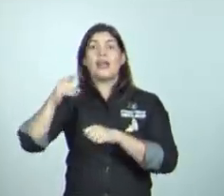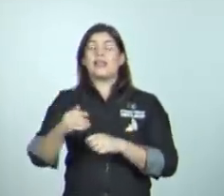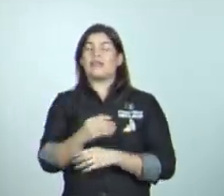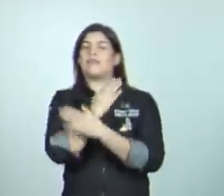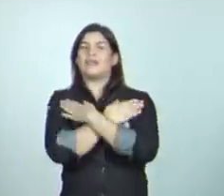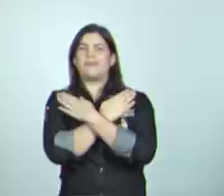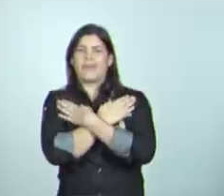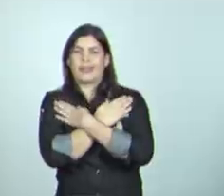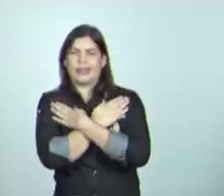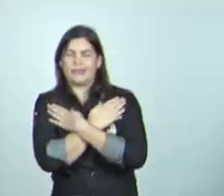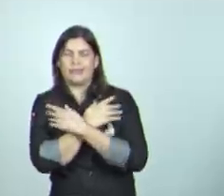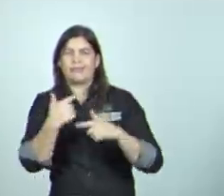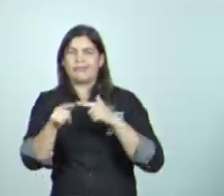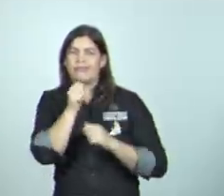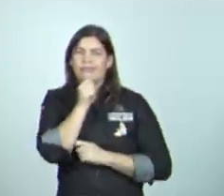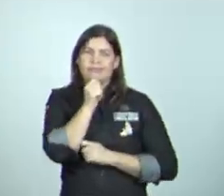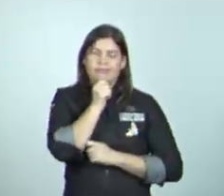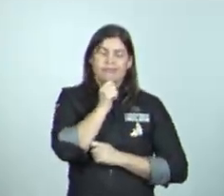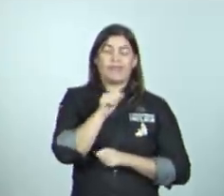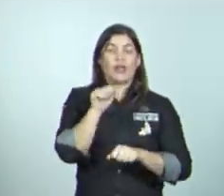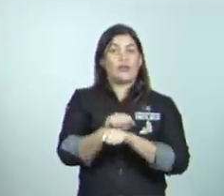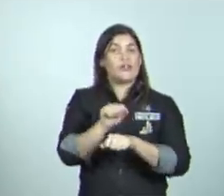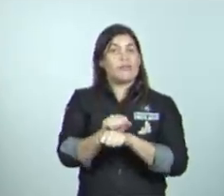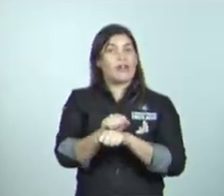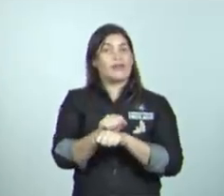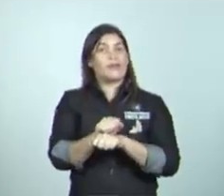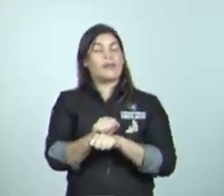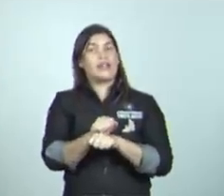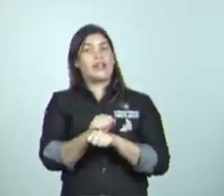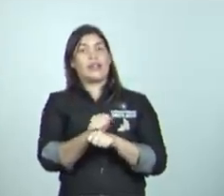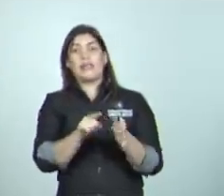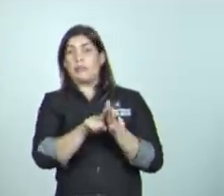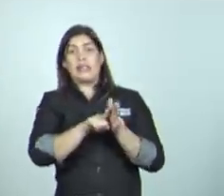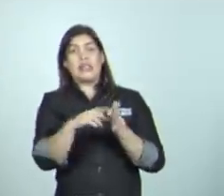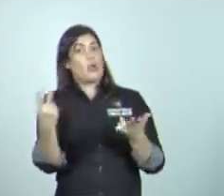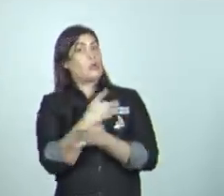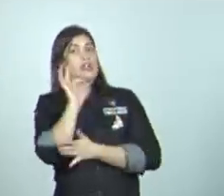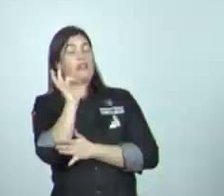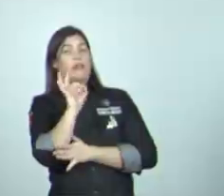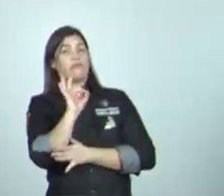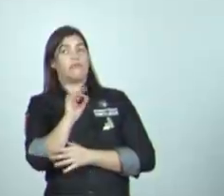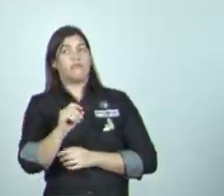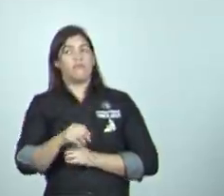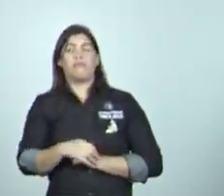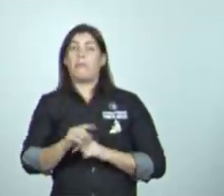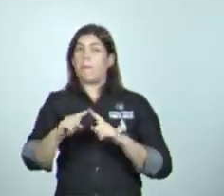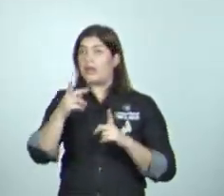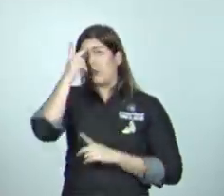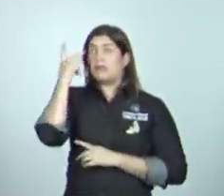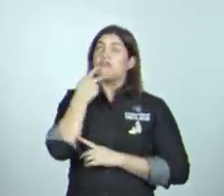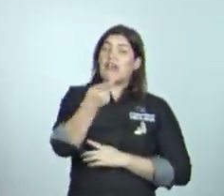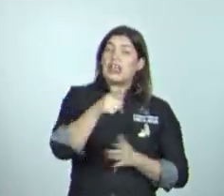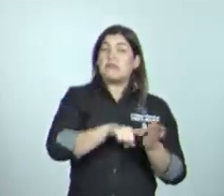e a previsão espero que essa previsão não ocorra mas é o que estão falando diante